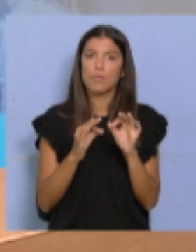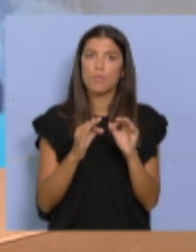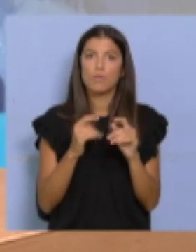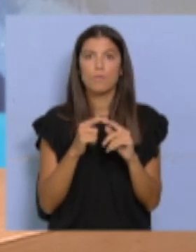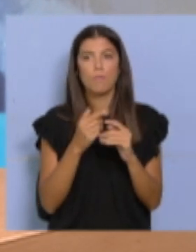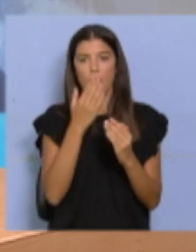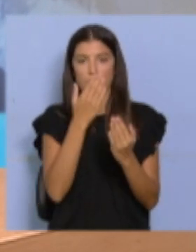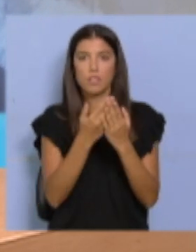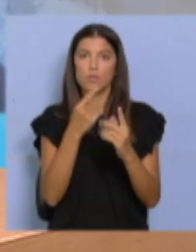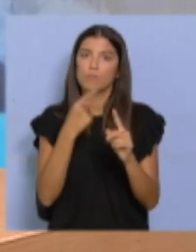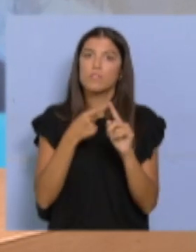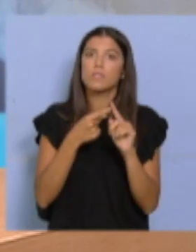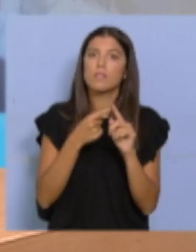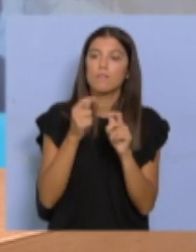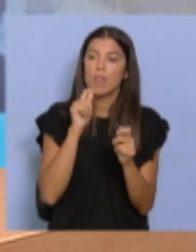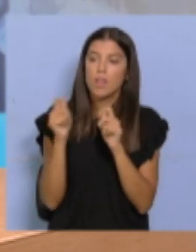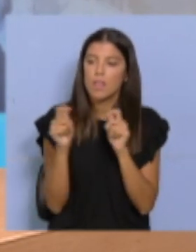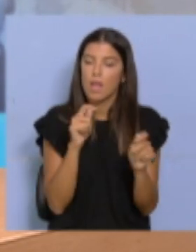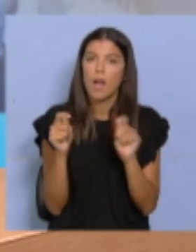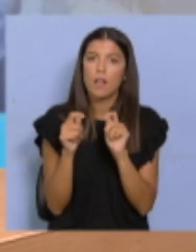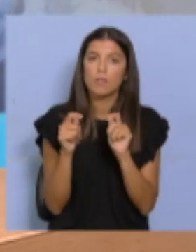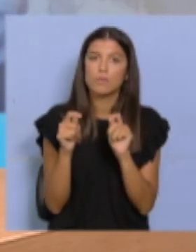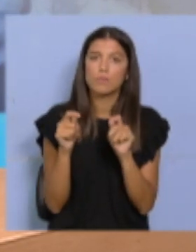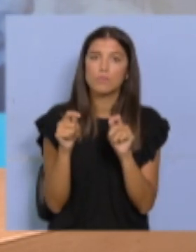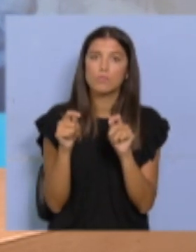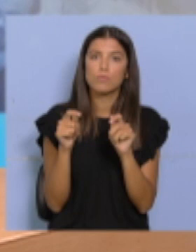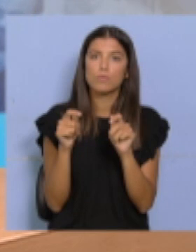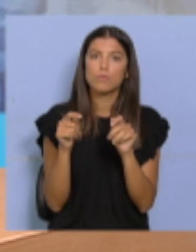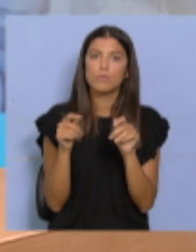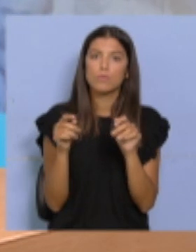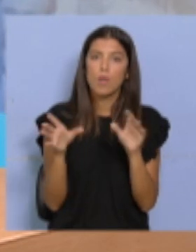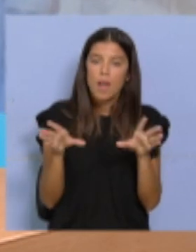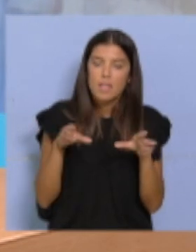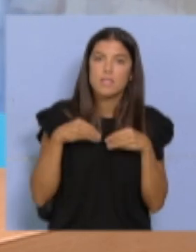positiva de diálogo, de diálogo interreligioso.